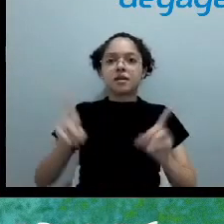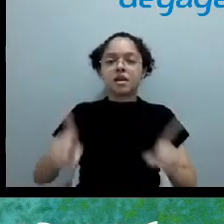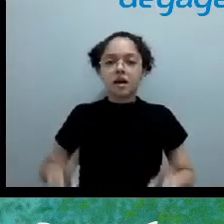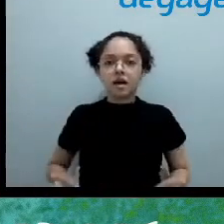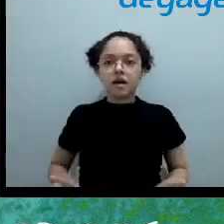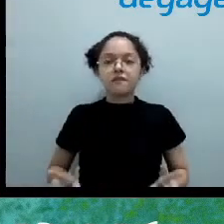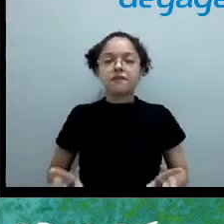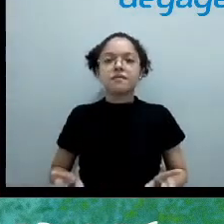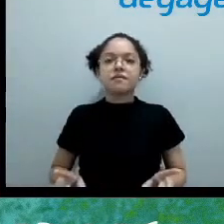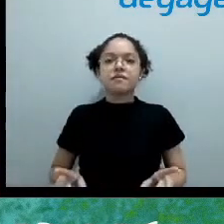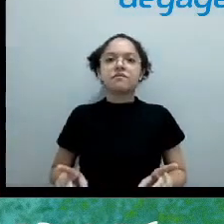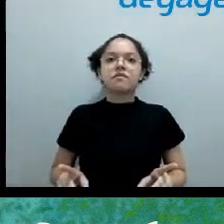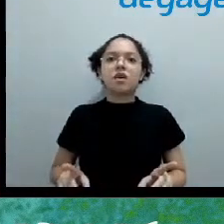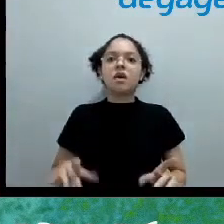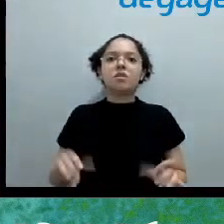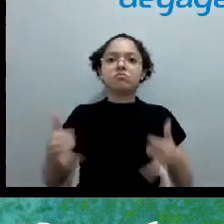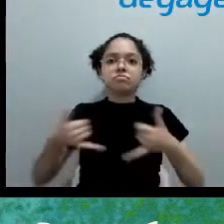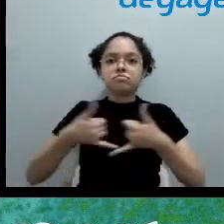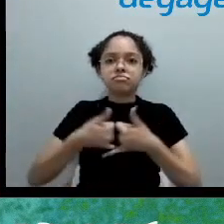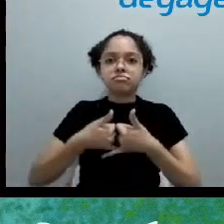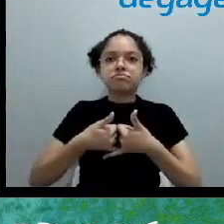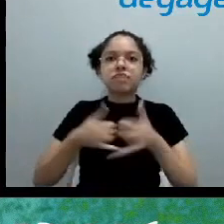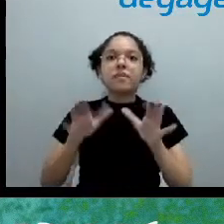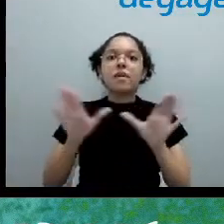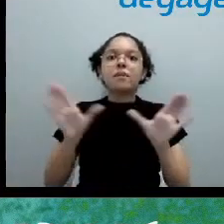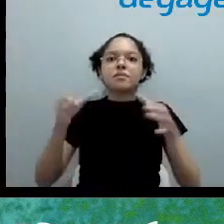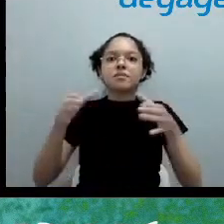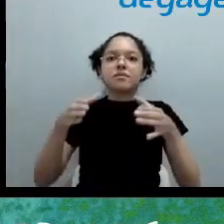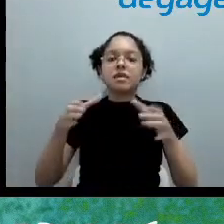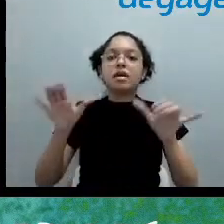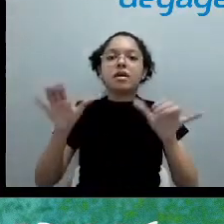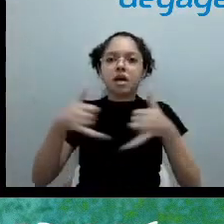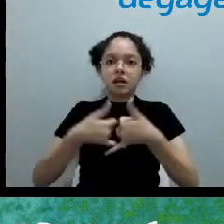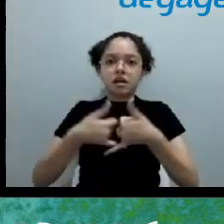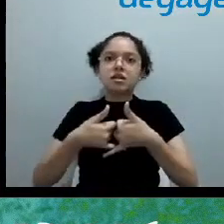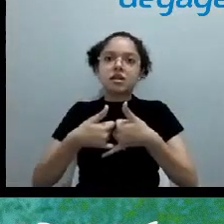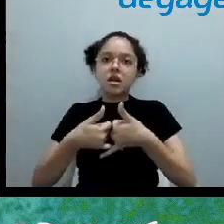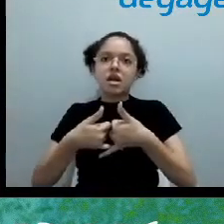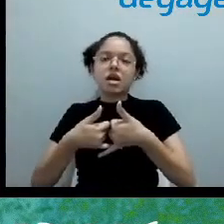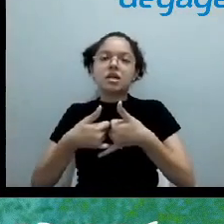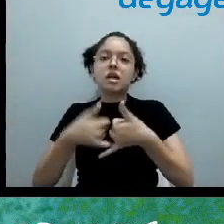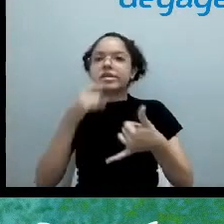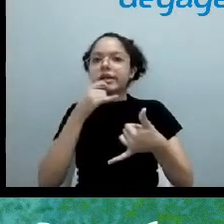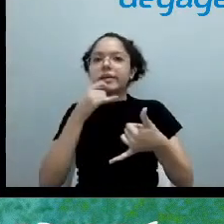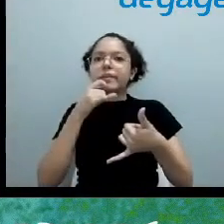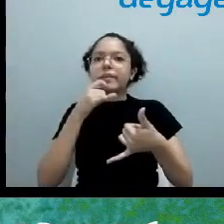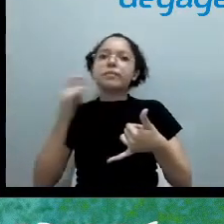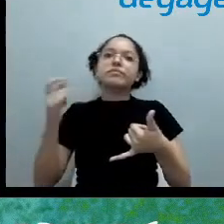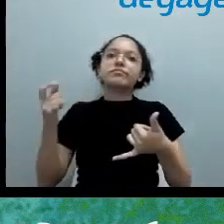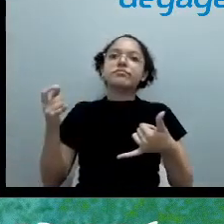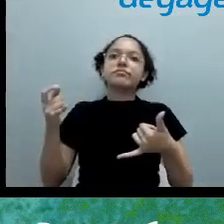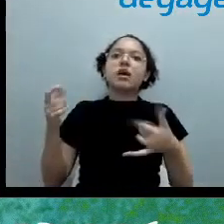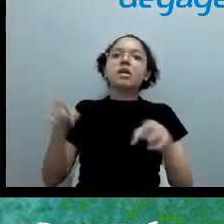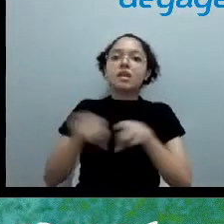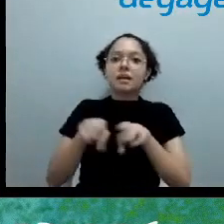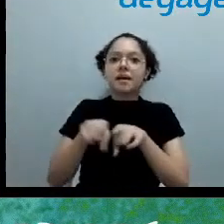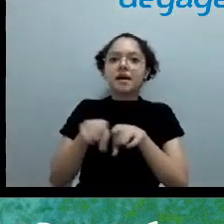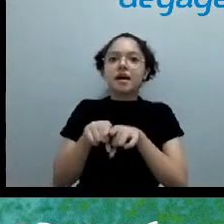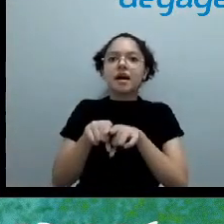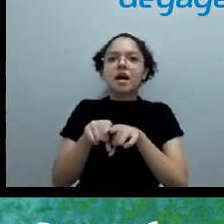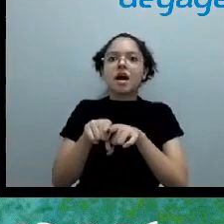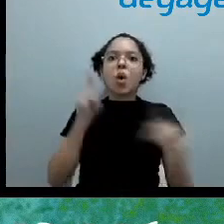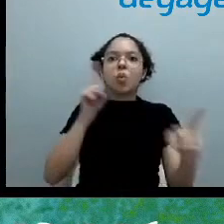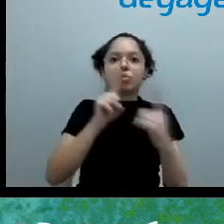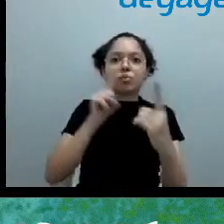grupo, mas eu também tenho a possibilidade de atender individualmente quando nós temos algum usuário que demanda